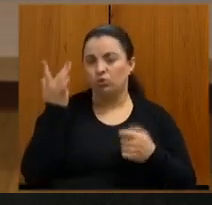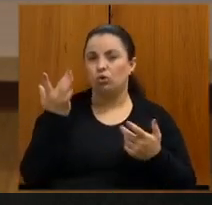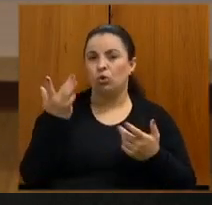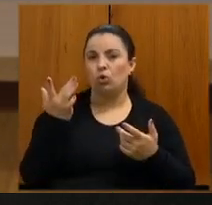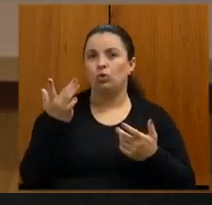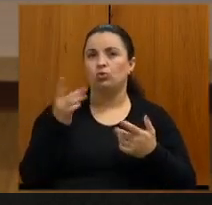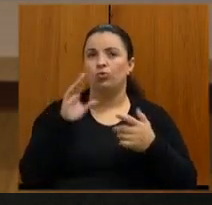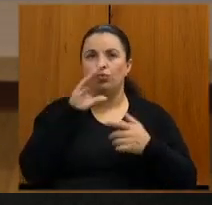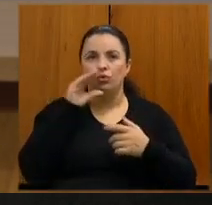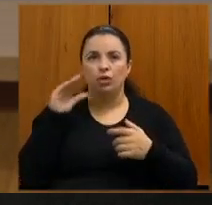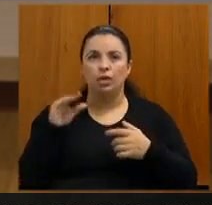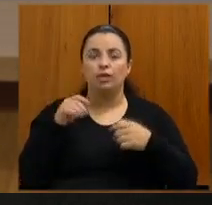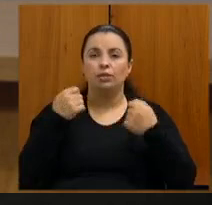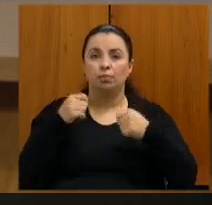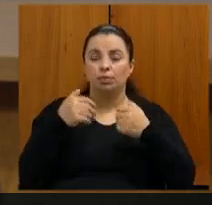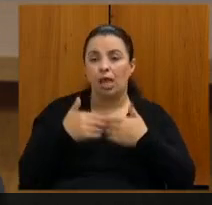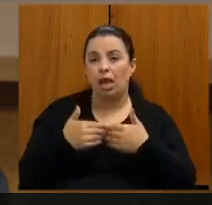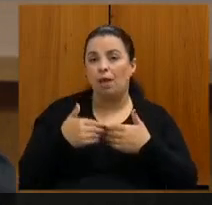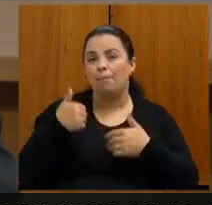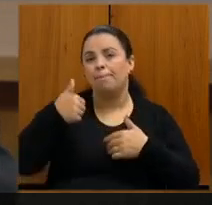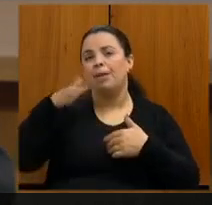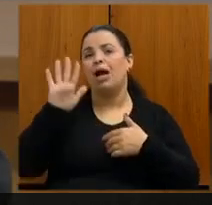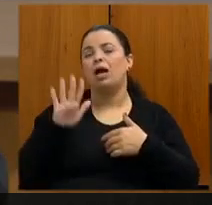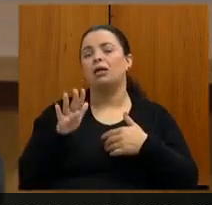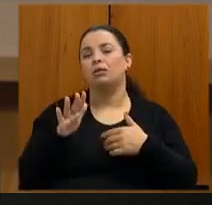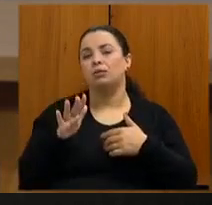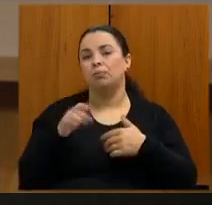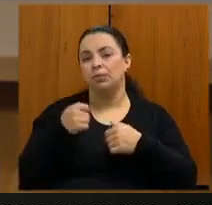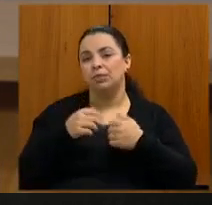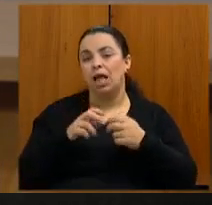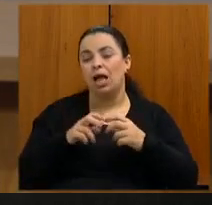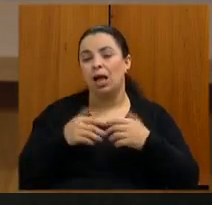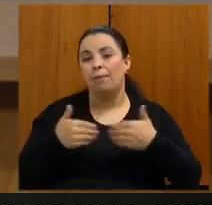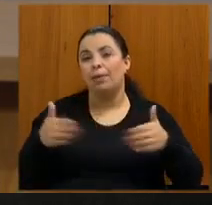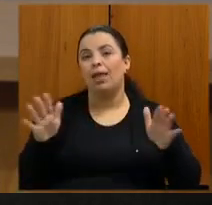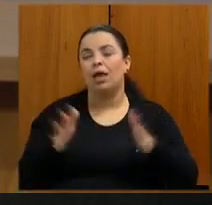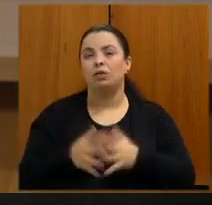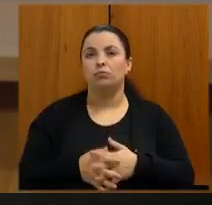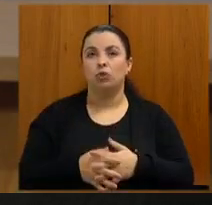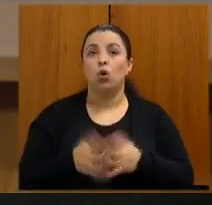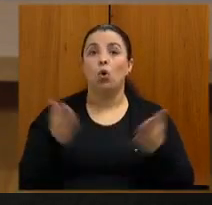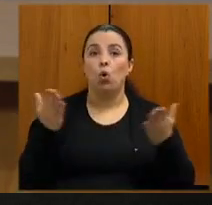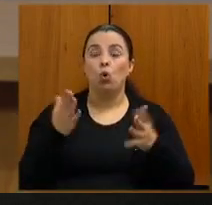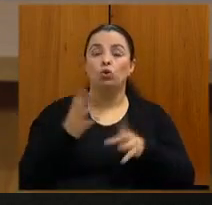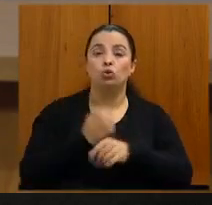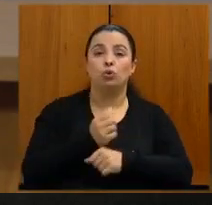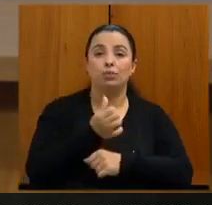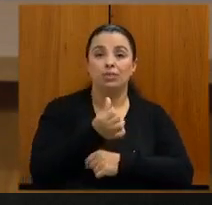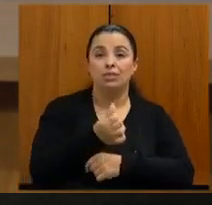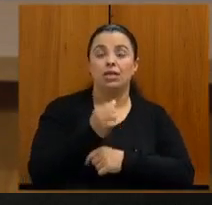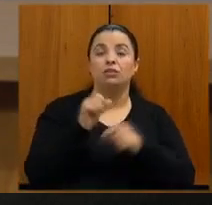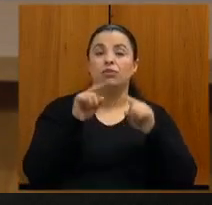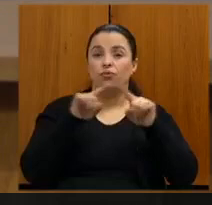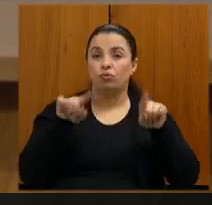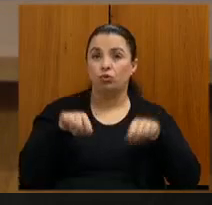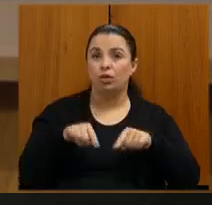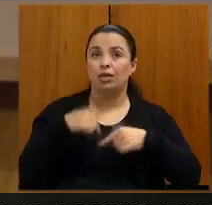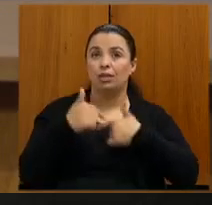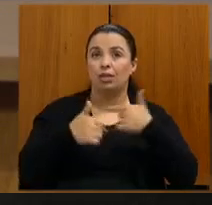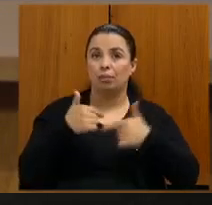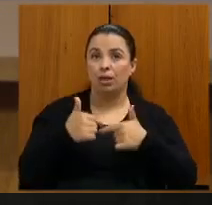e que precisariam ampliar hoje nós temos seis servidores trabalhando para mesa de diálogo